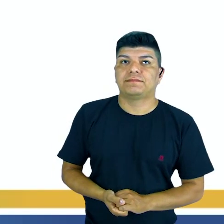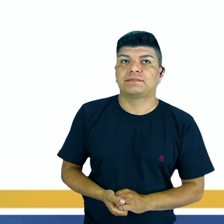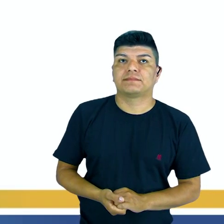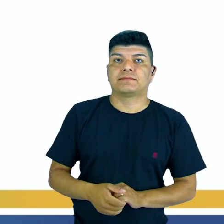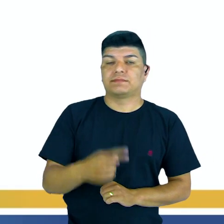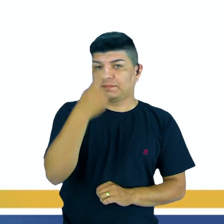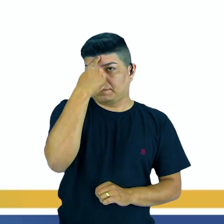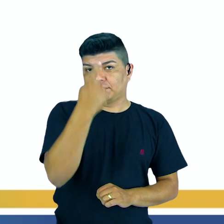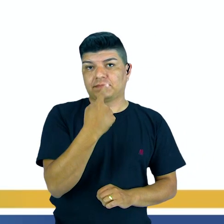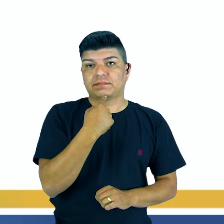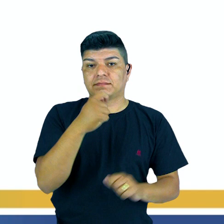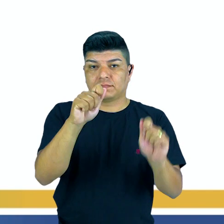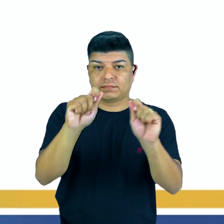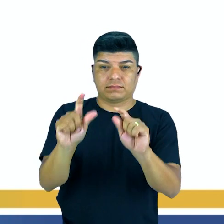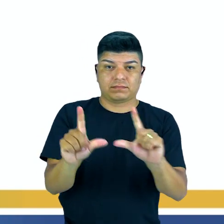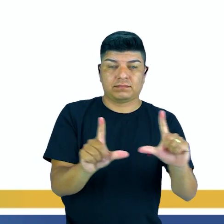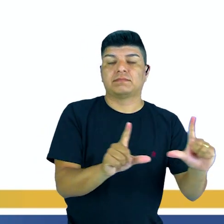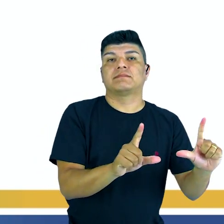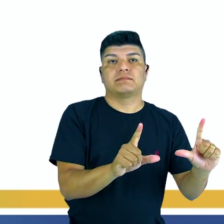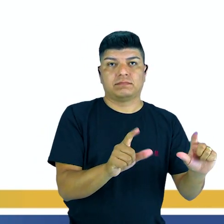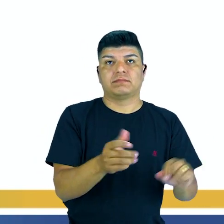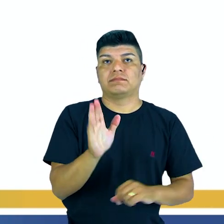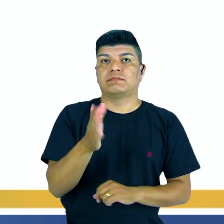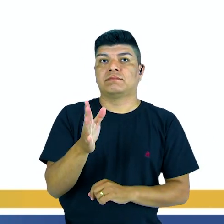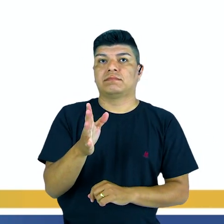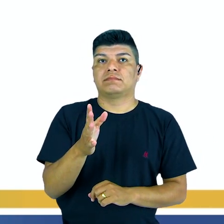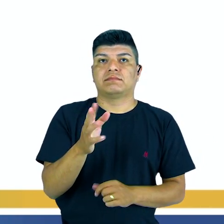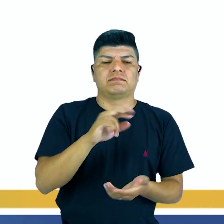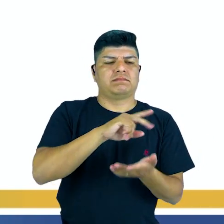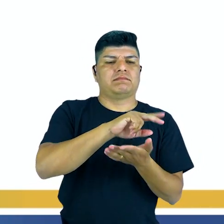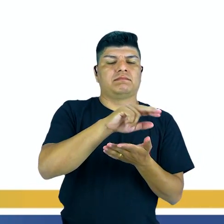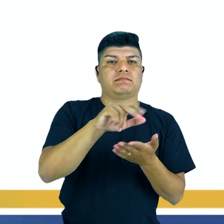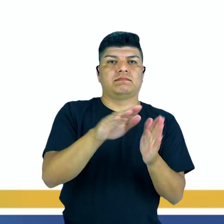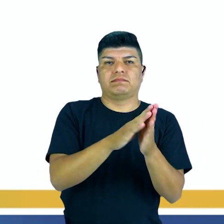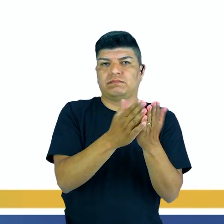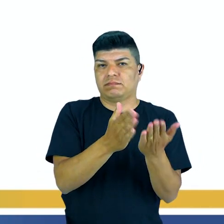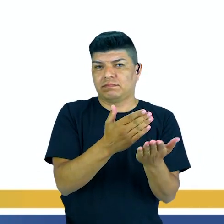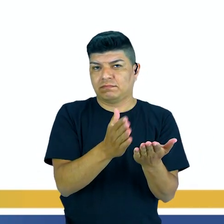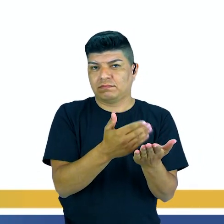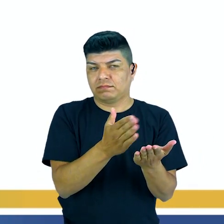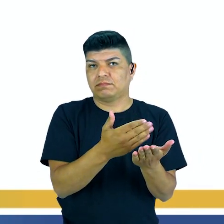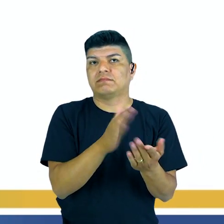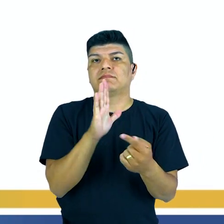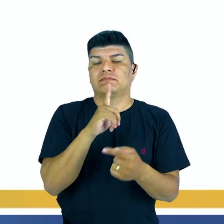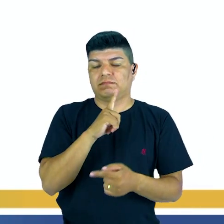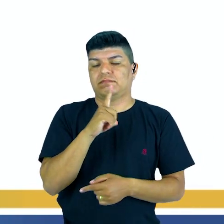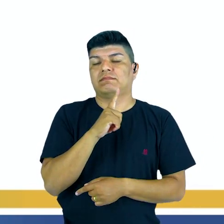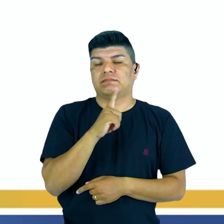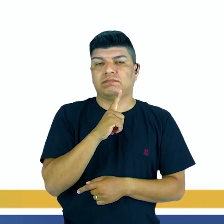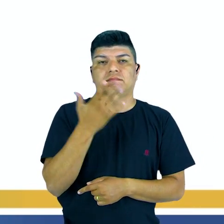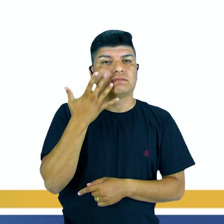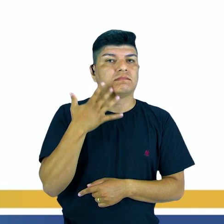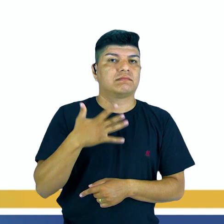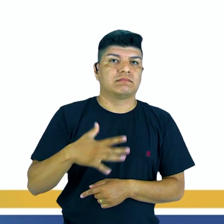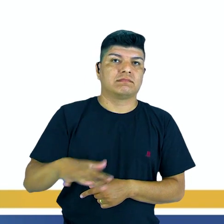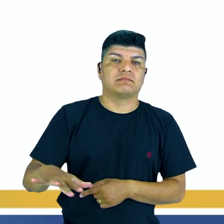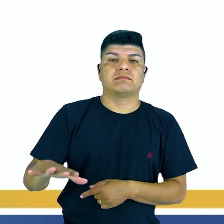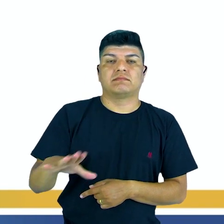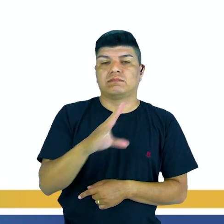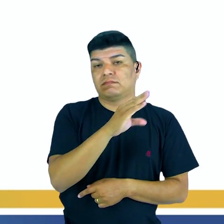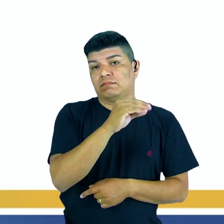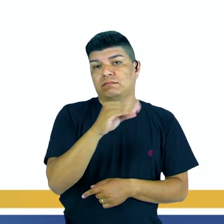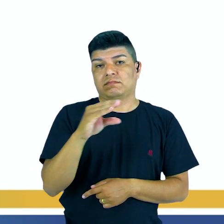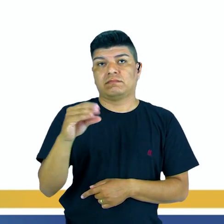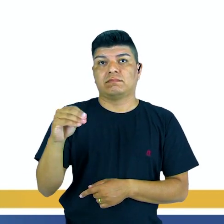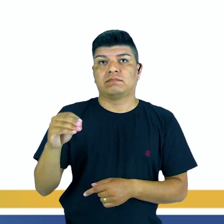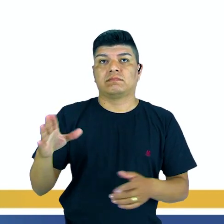Essa imagem, ela é clássica. Essa imagem, ela aparece em muitos livros, gente, tá? Geralmente uma criança ou um rapaz, tá,